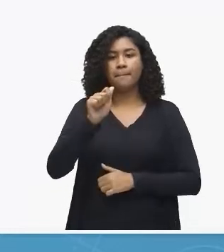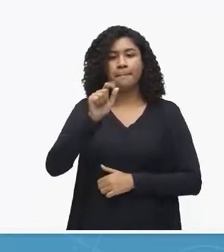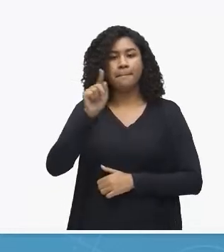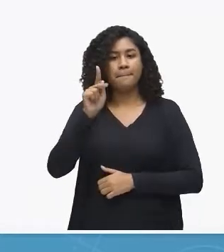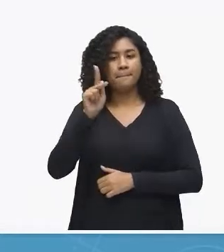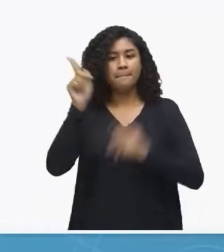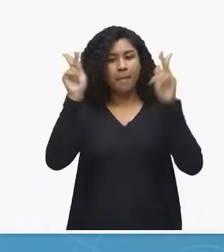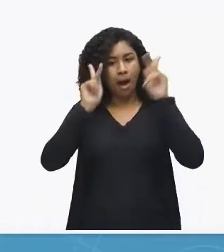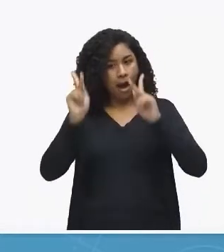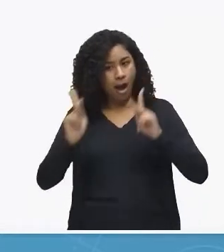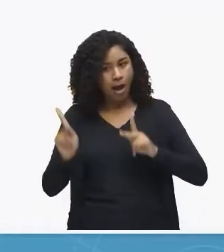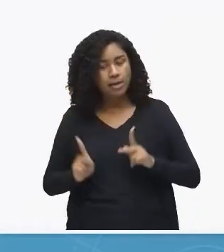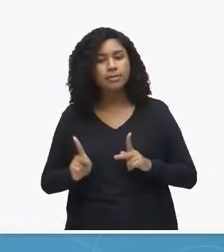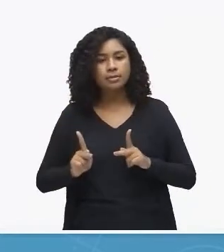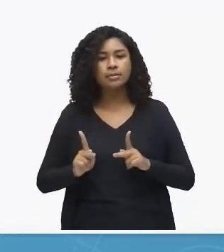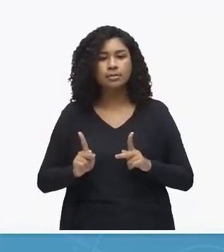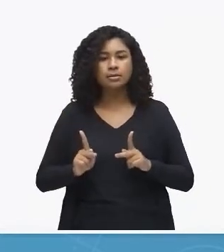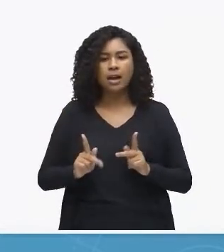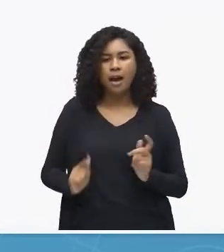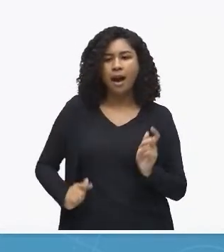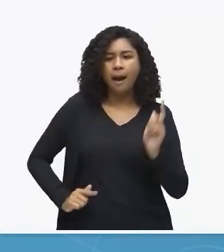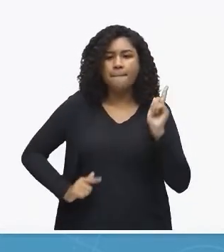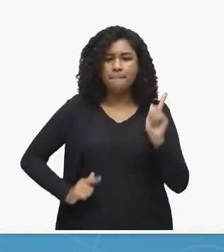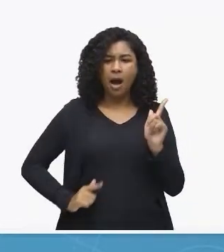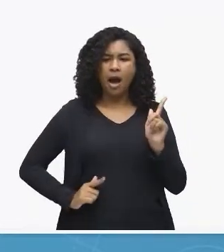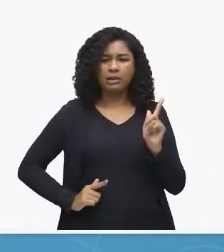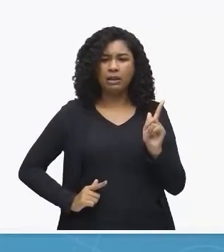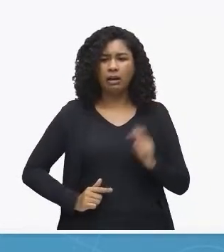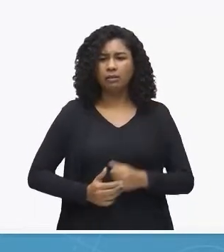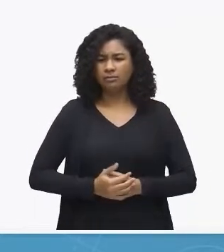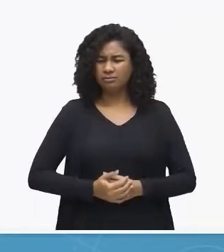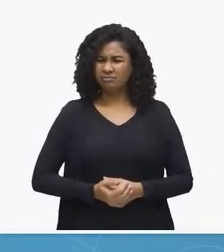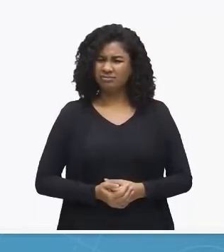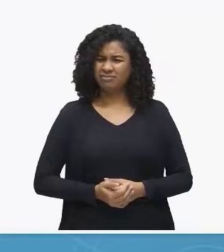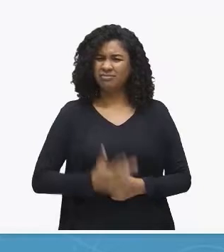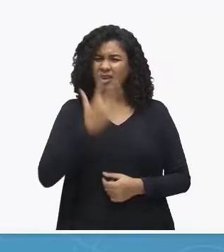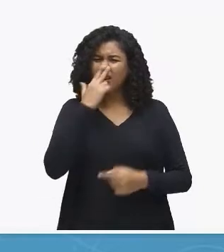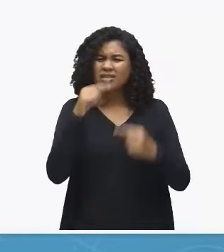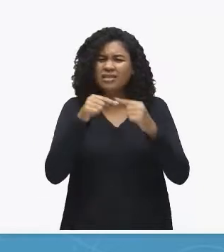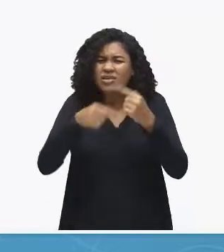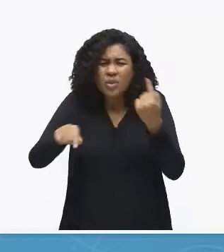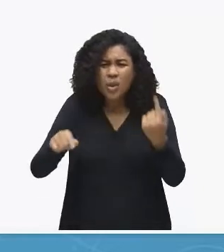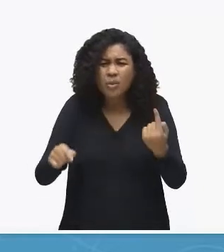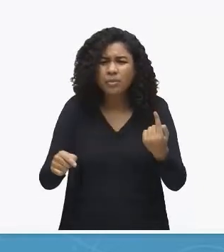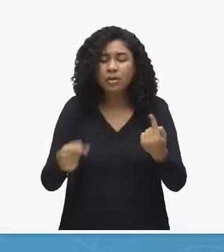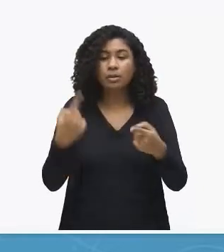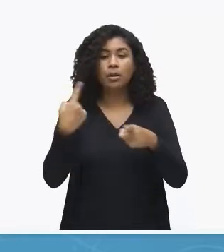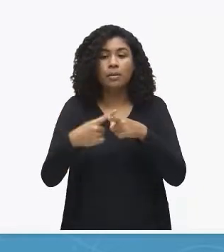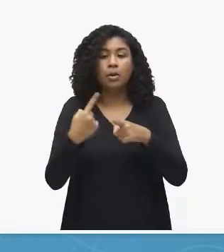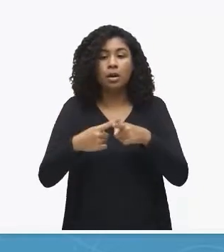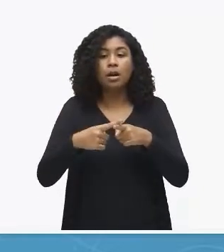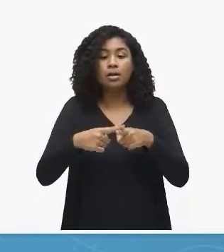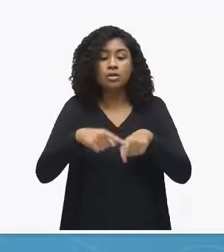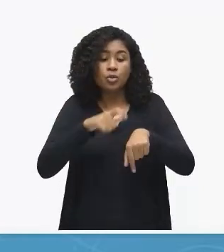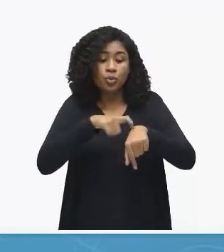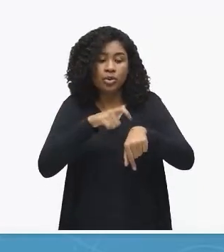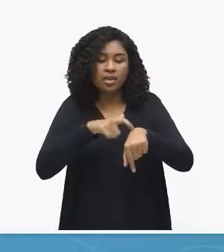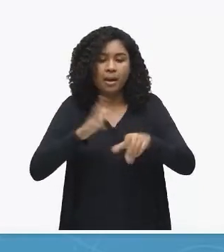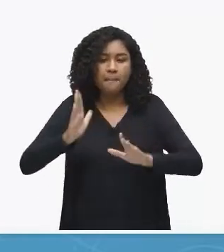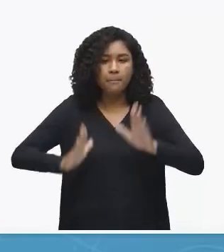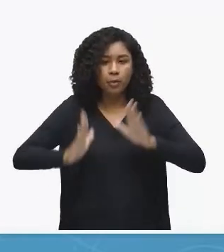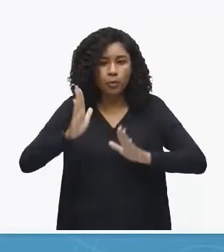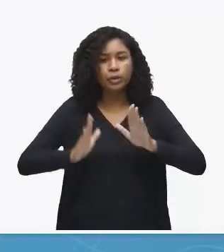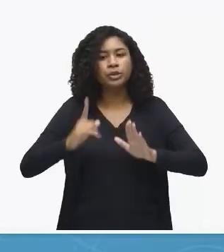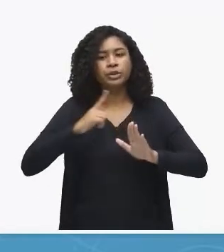Professora, mas paz com arma não faz muito sentido, justamente porque era um momento de equilíbrio